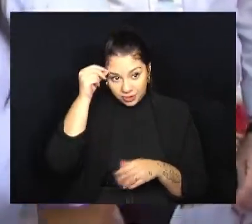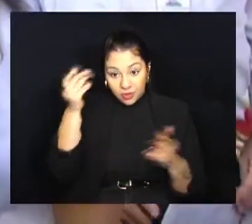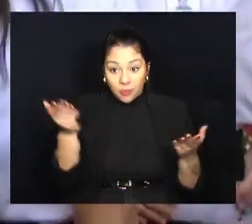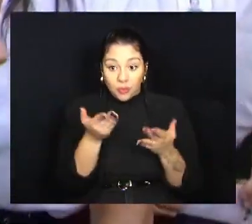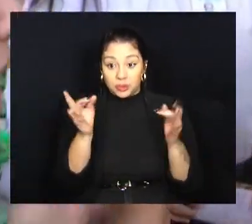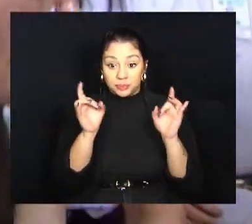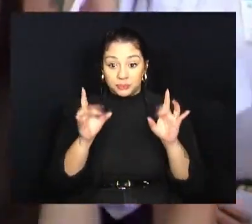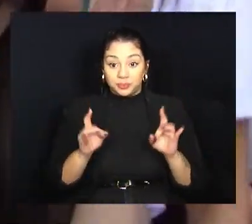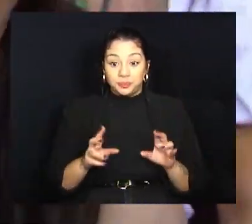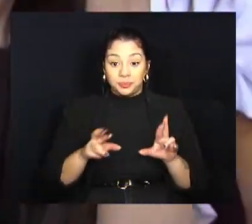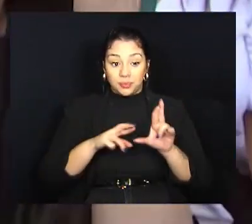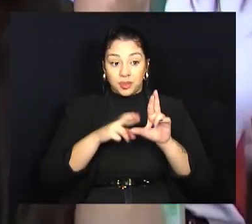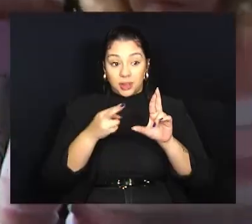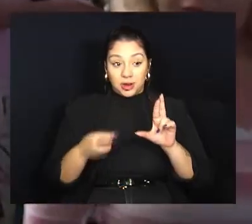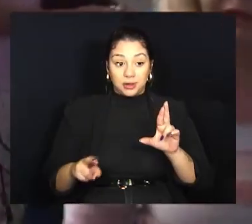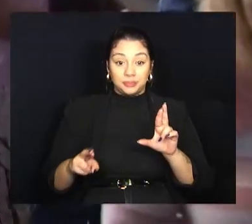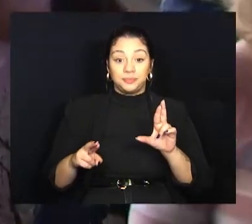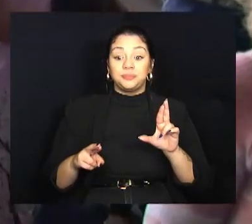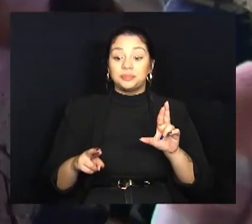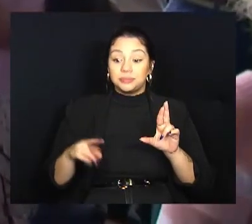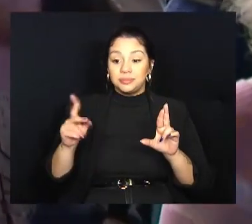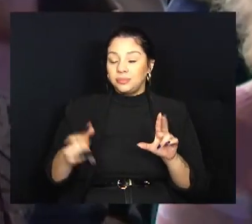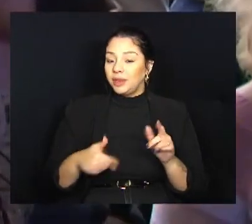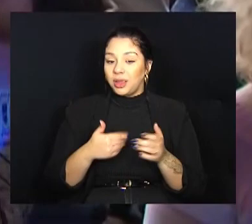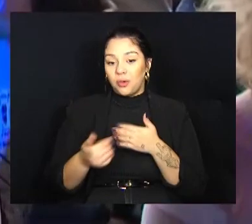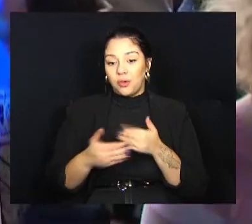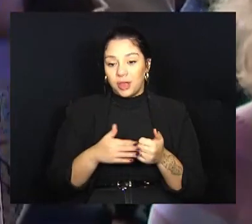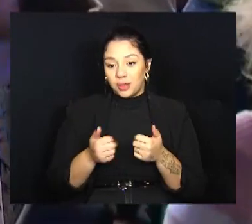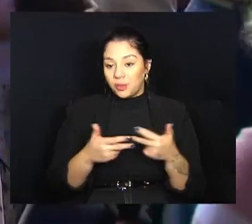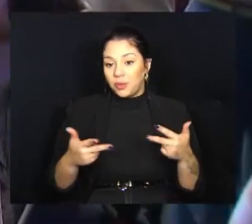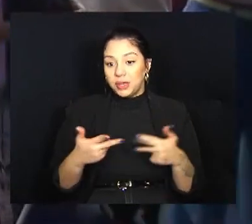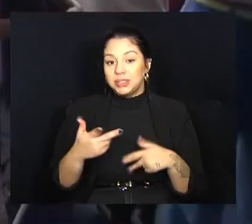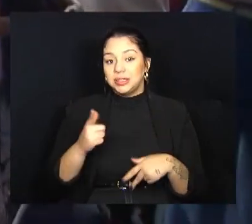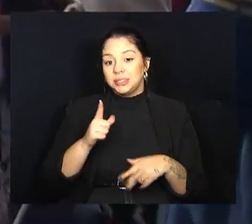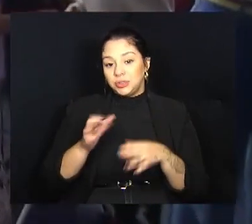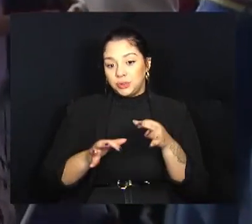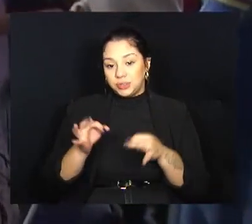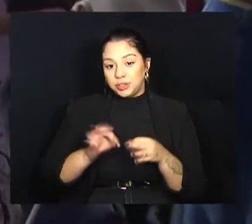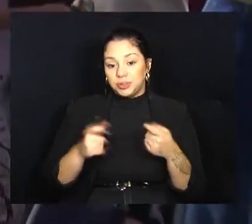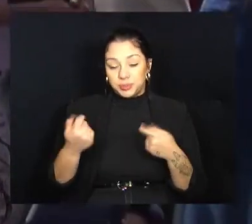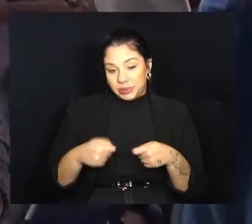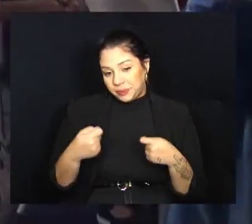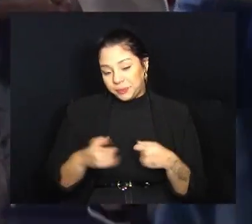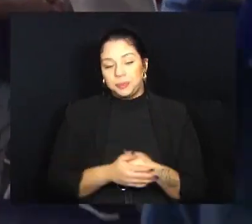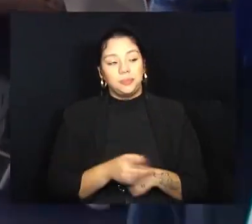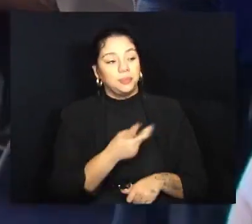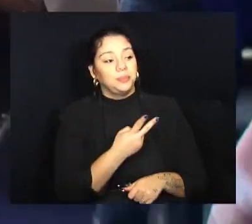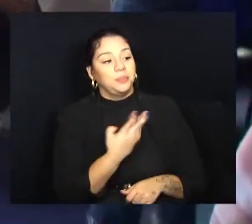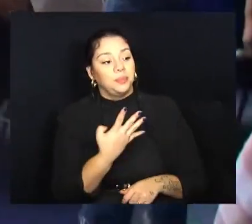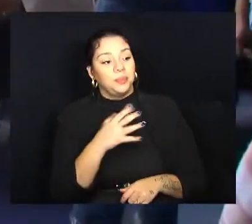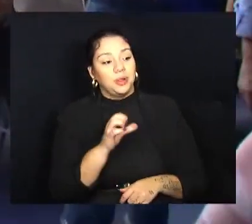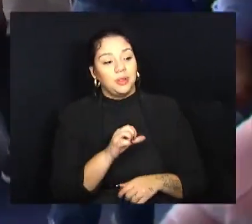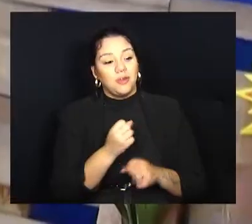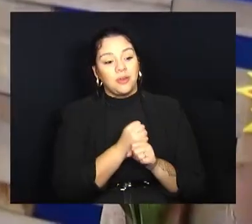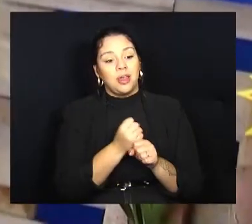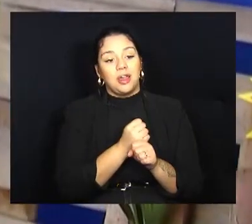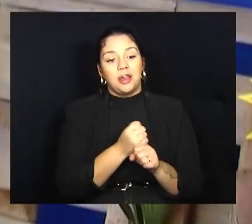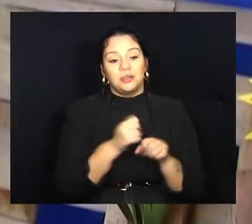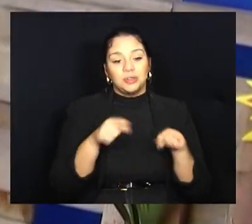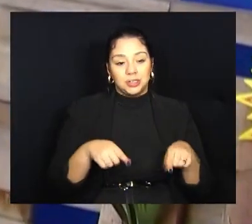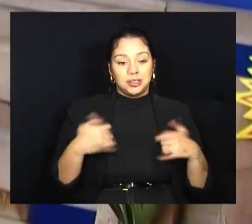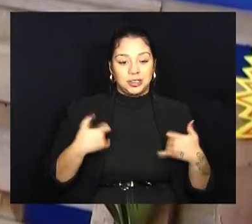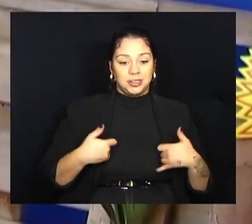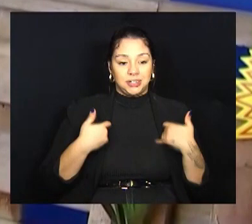no Largo do Rosário para atender qualquer um desses tipos jurídicos de empresa. Os 249 anos de Campinas estão